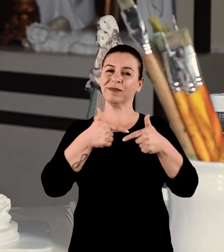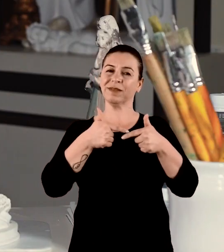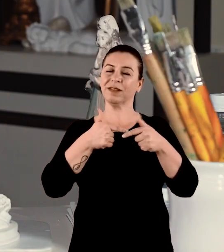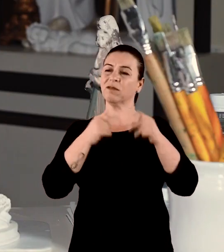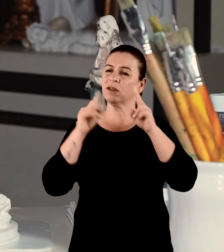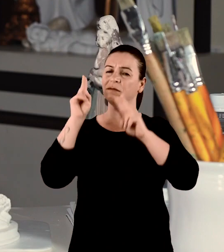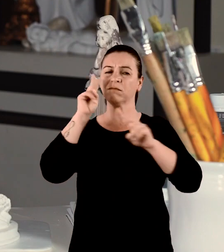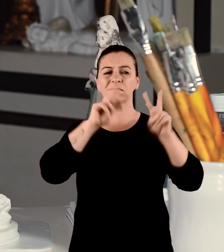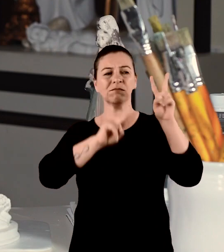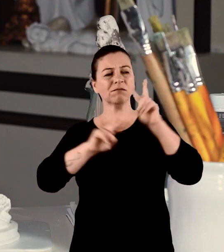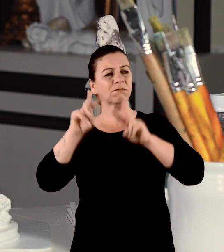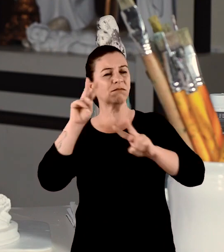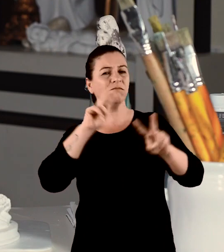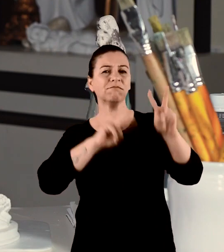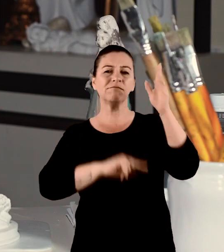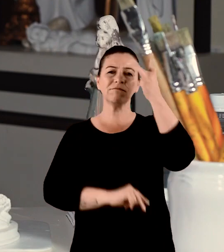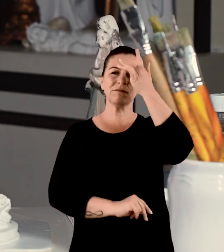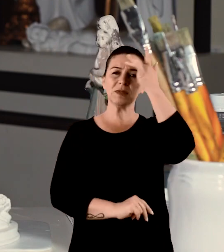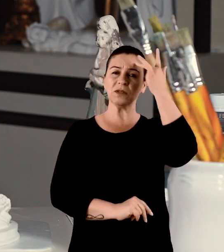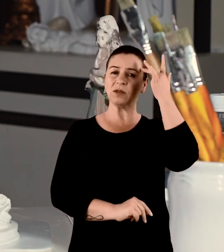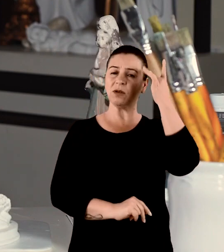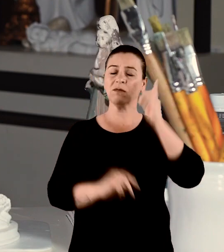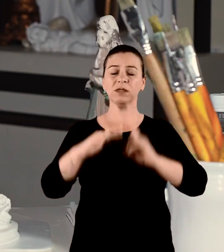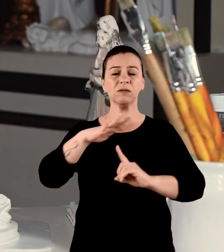vê as pessoas